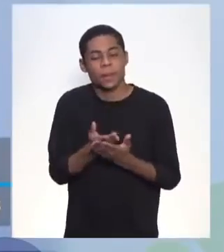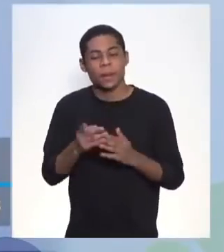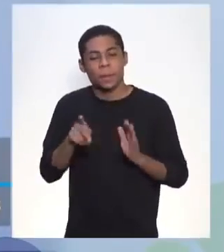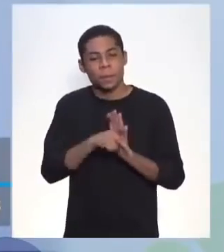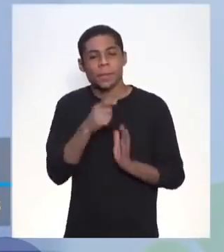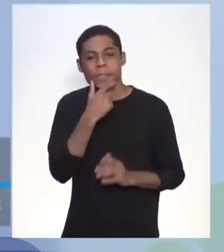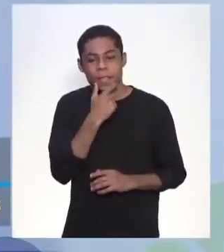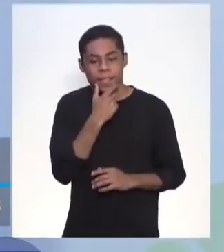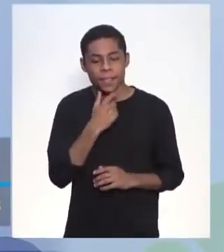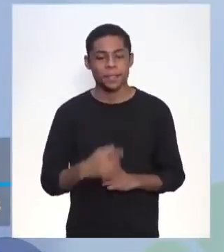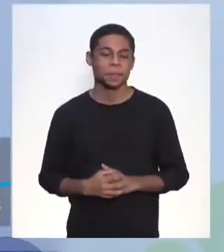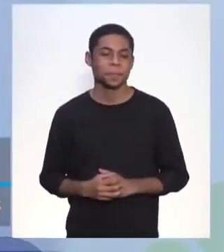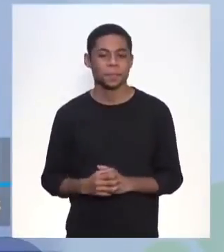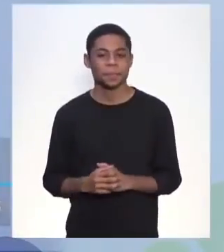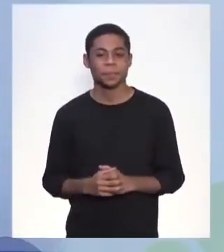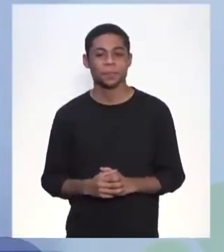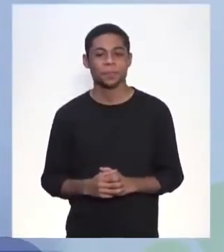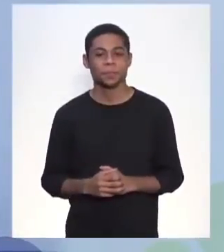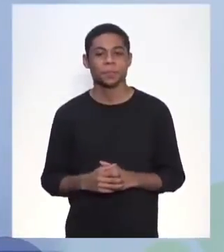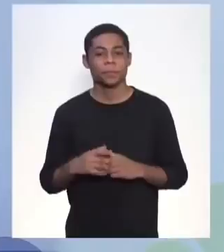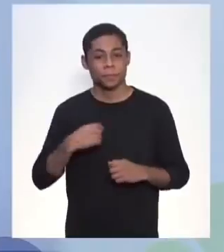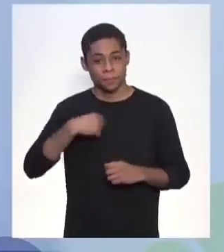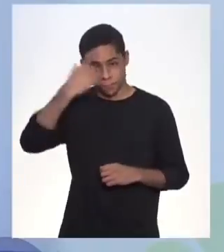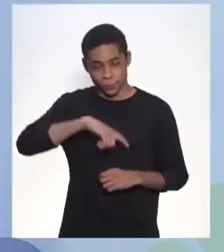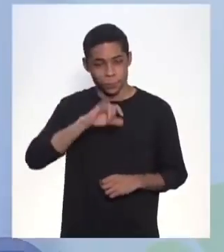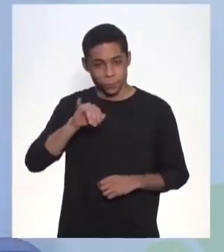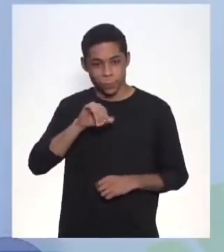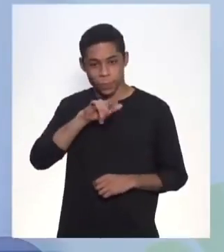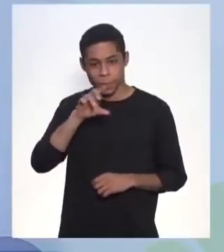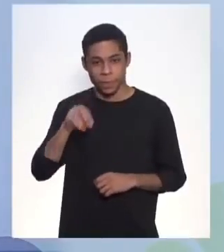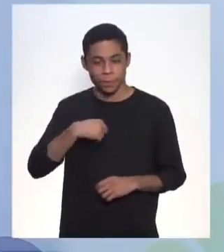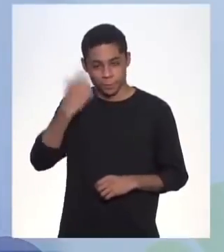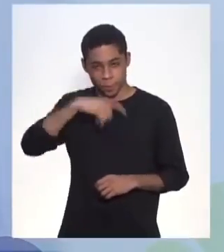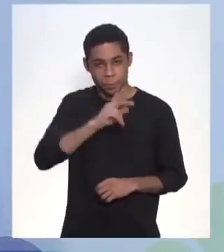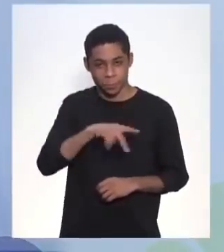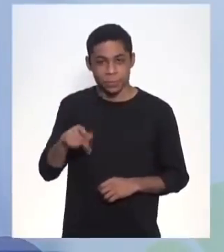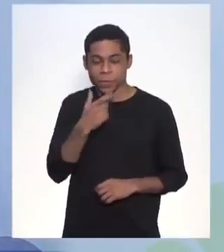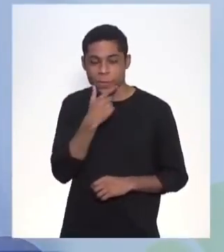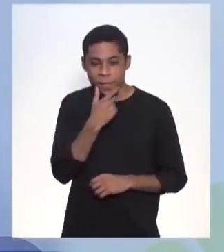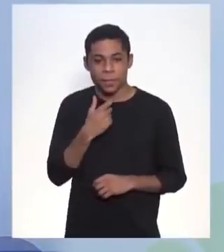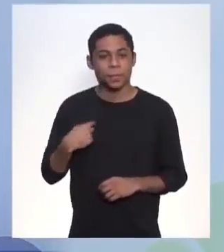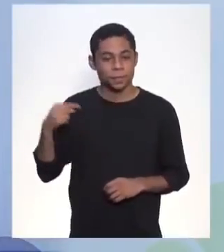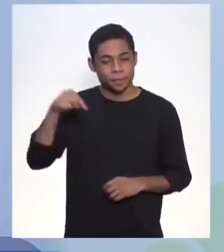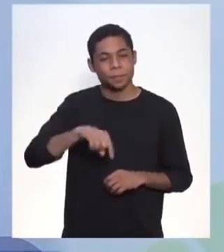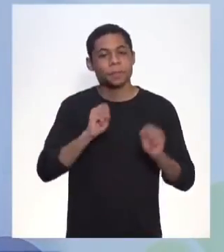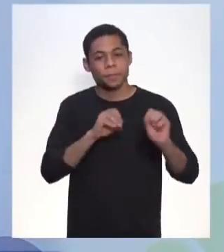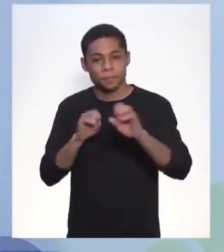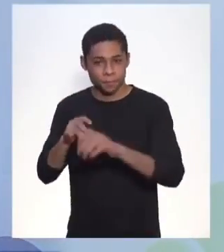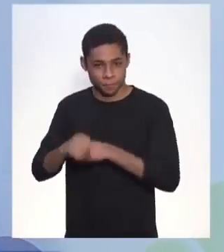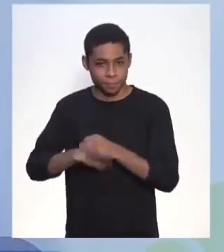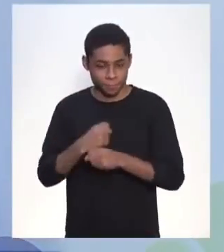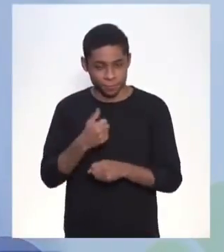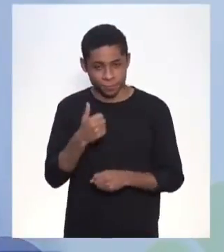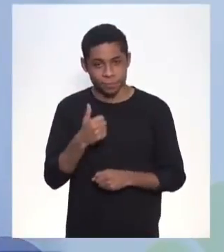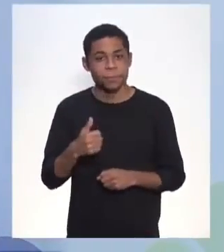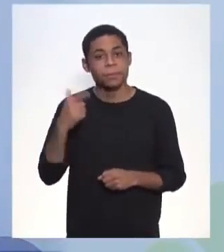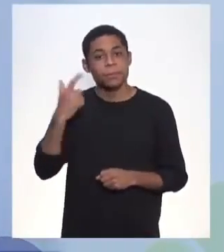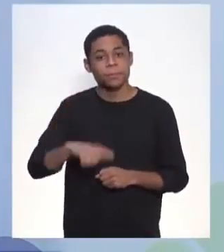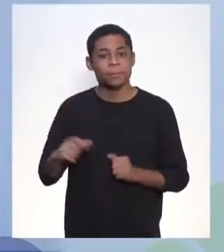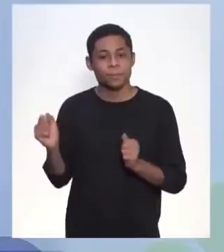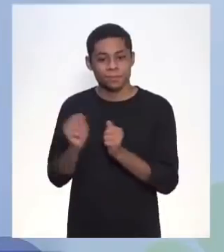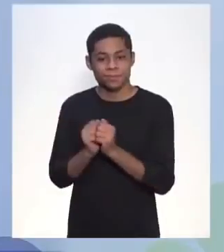bem-vindos aí à nossa aula de inglês. I am João. I'll be your teacher this year. Serei seu professor este ano. And with me